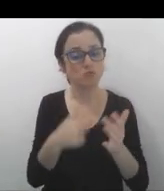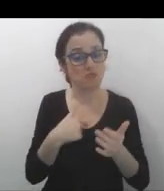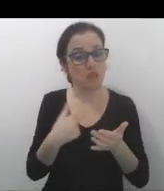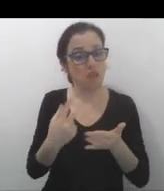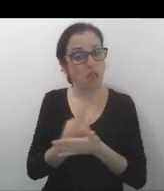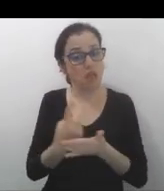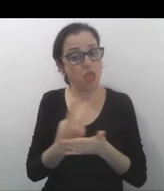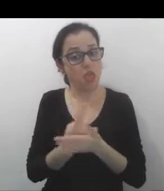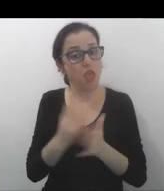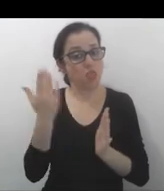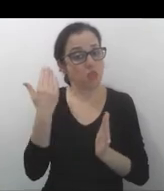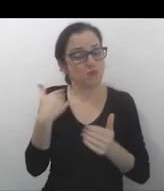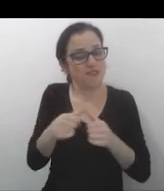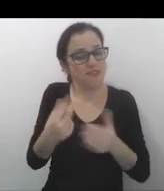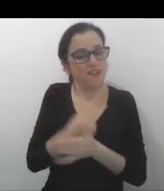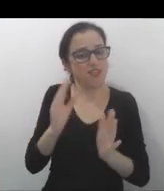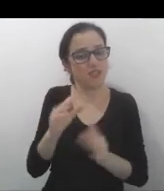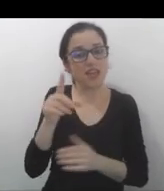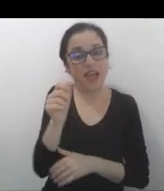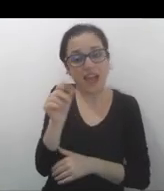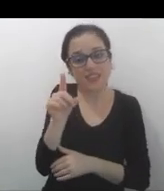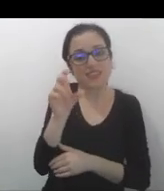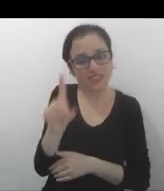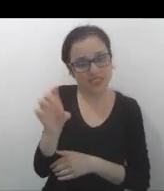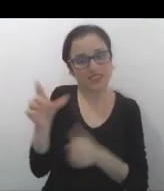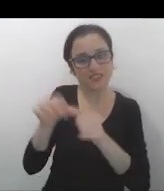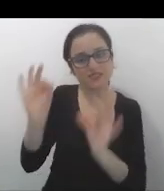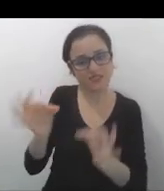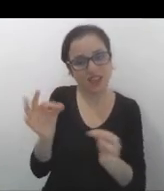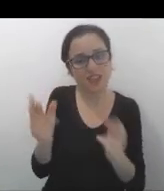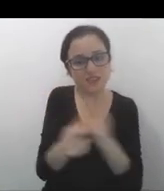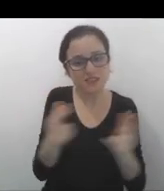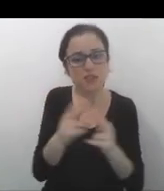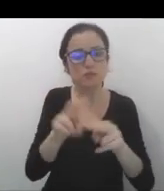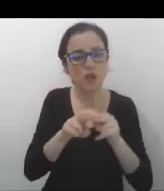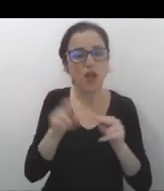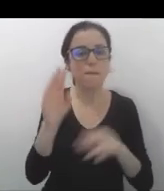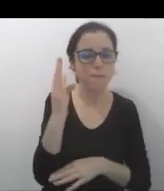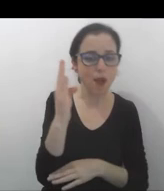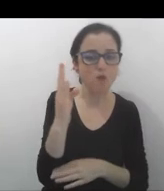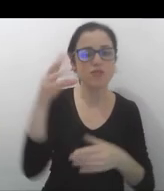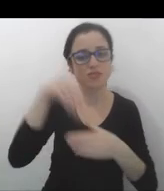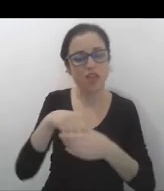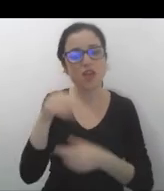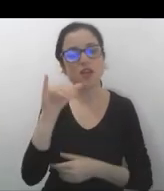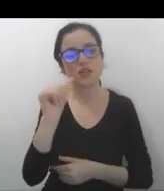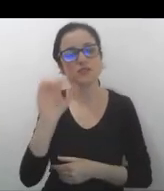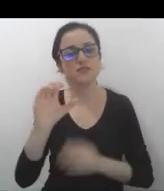me mostra essa relação, e aí me mostra como eu estava errada e a Adele Nelson estava certa em relação